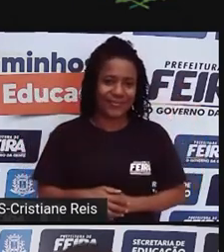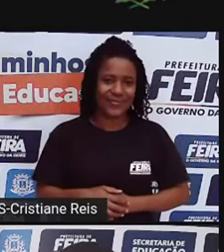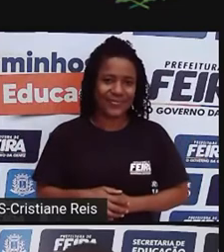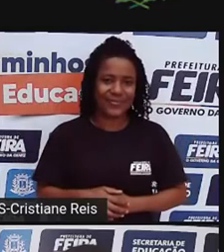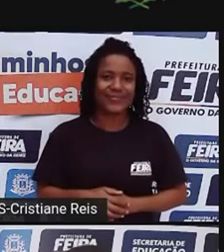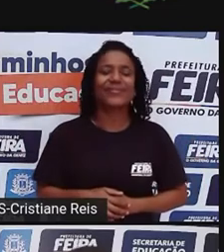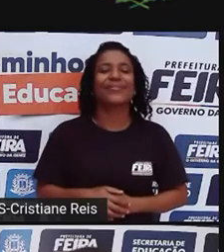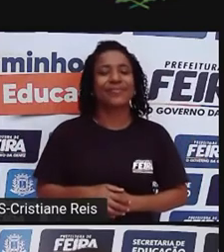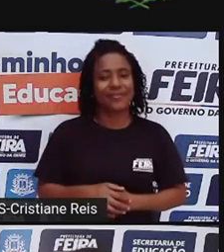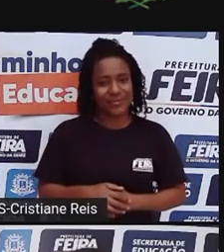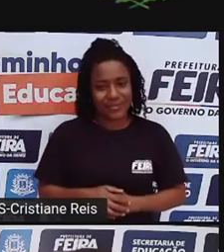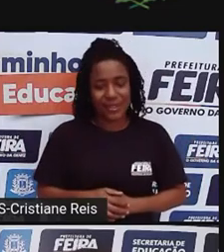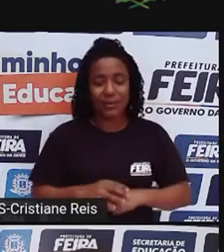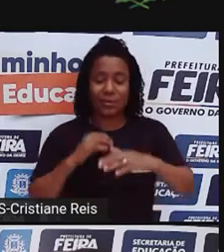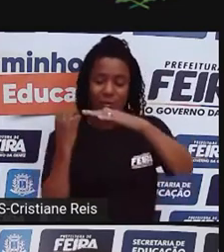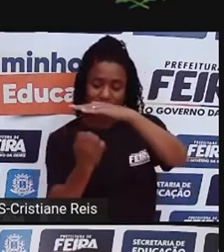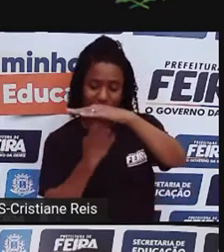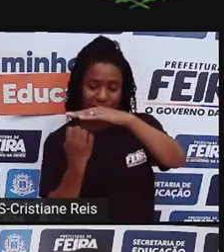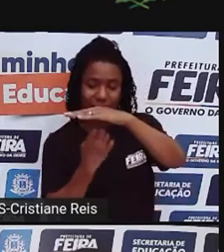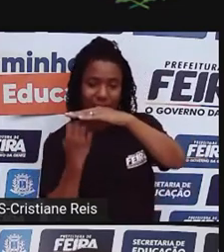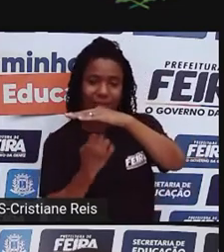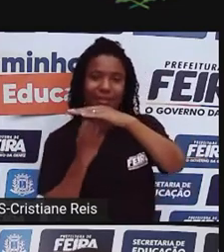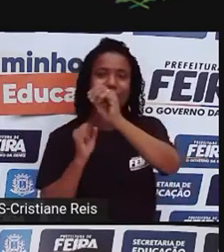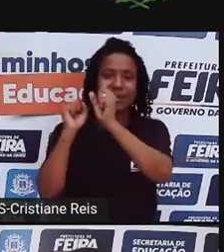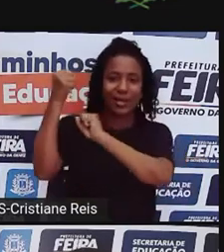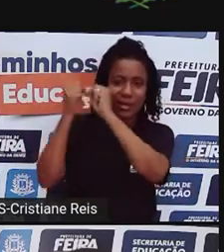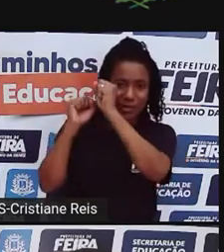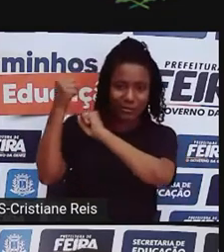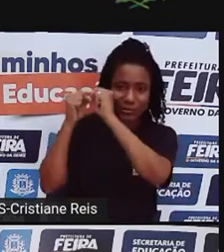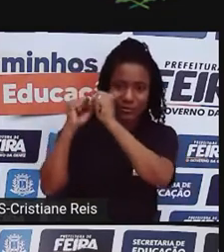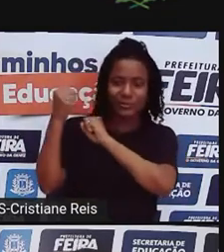mais a indústria do cabelo, você percebe nas redes